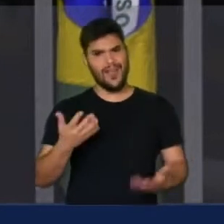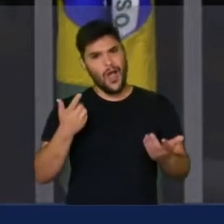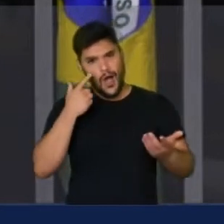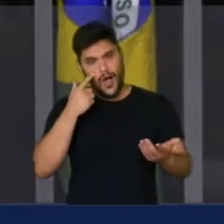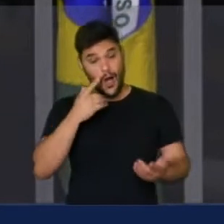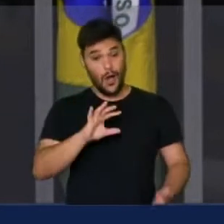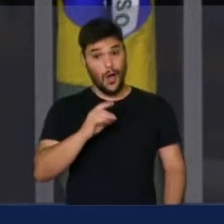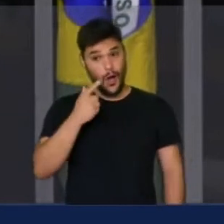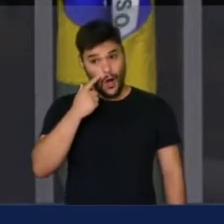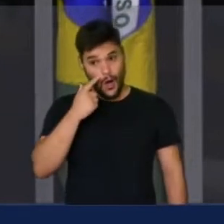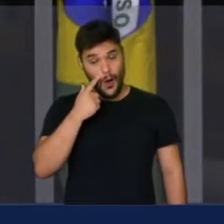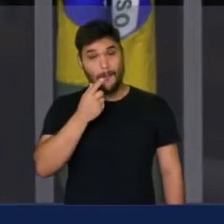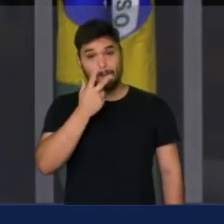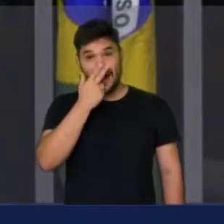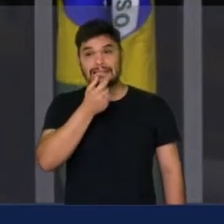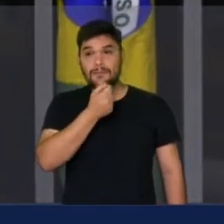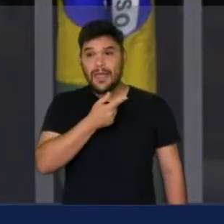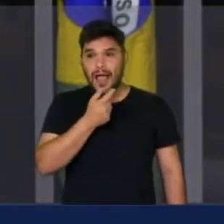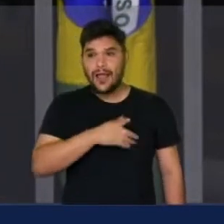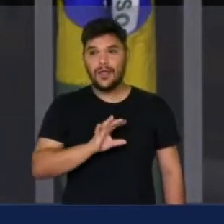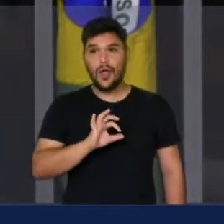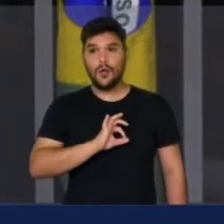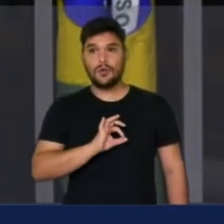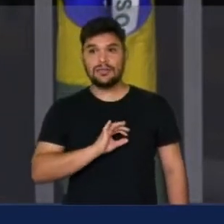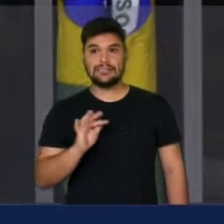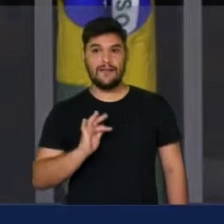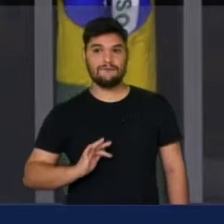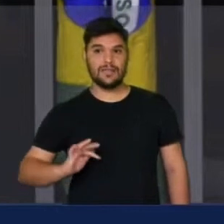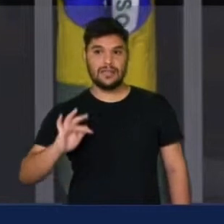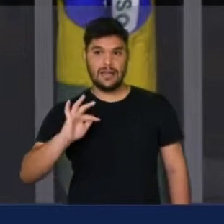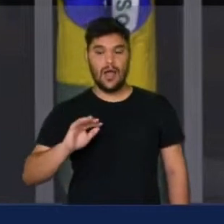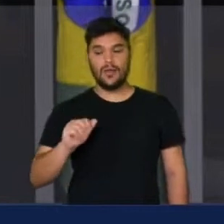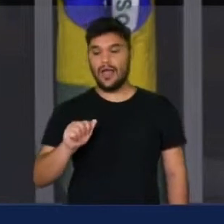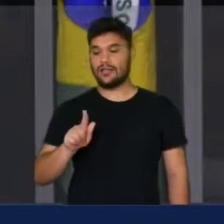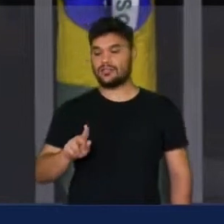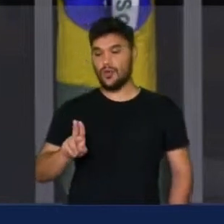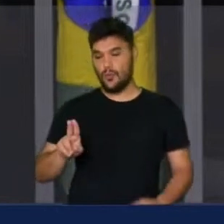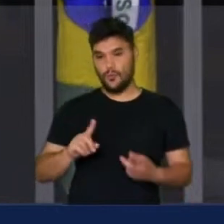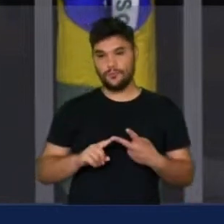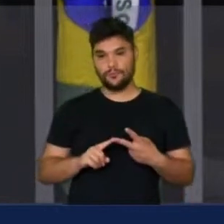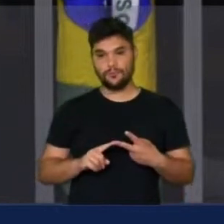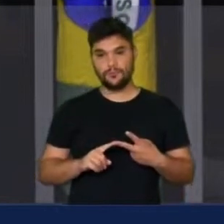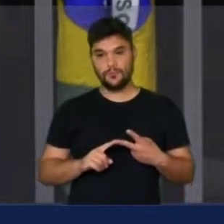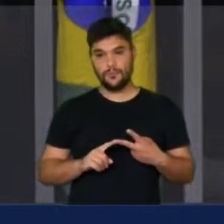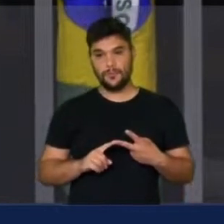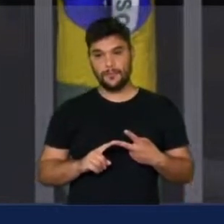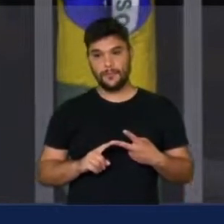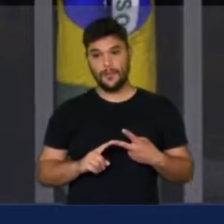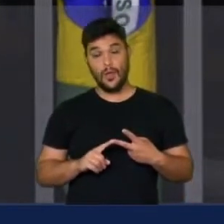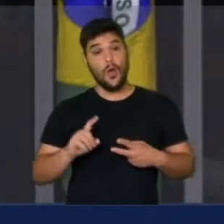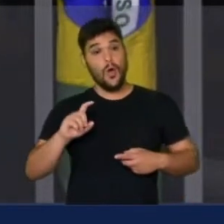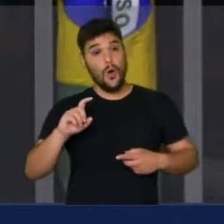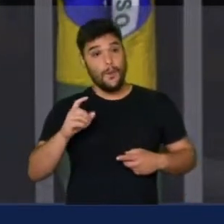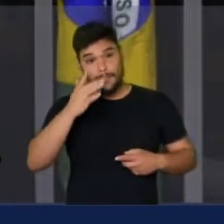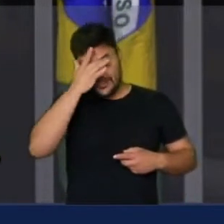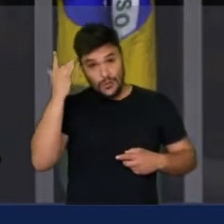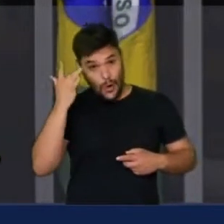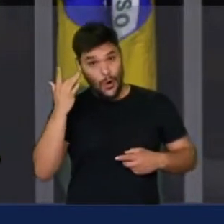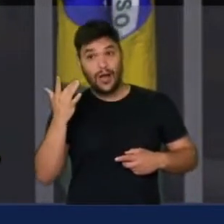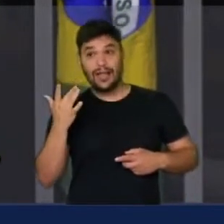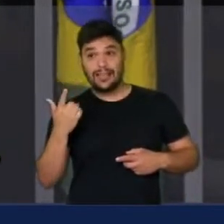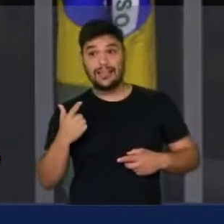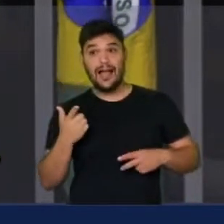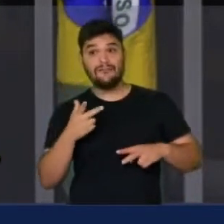parece piada. O Polícia Federal e Advocacia Geral da União. O carcereiro do Lula e